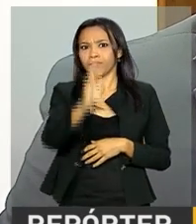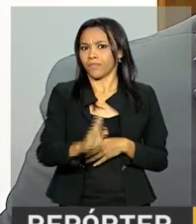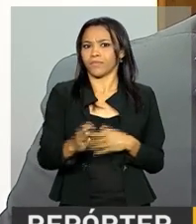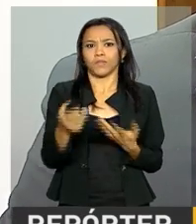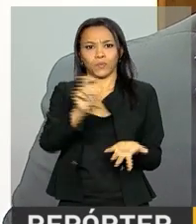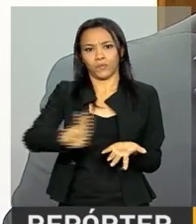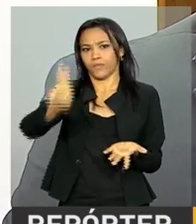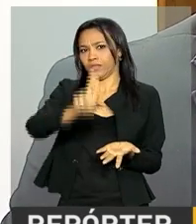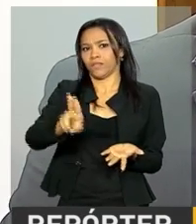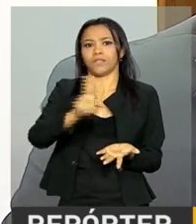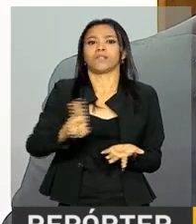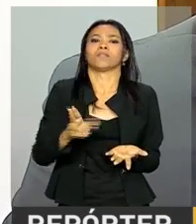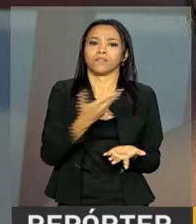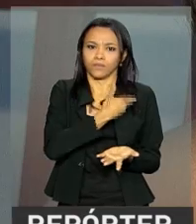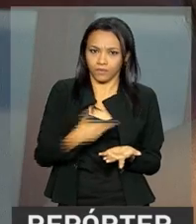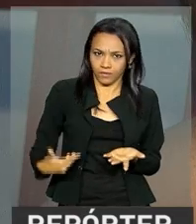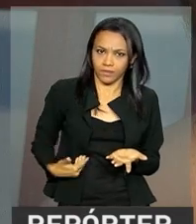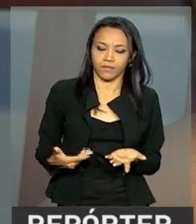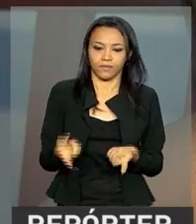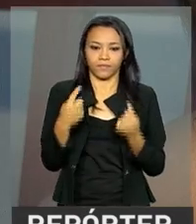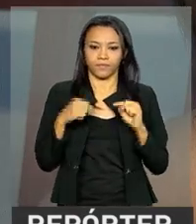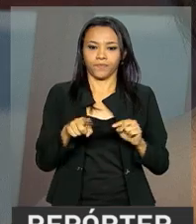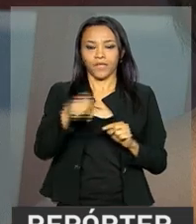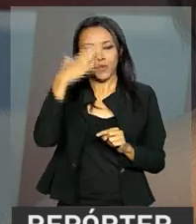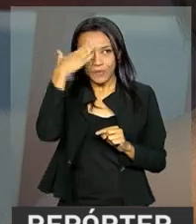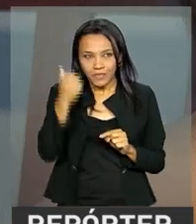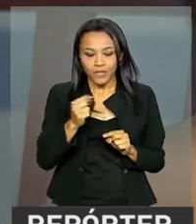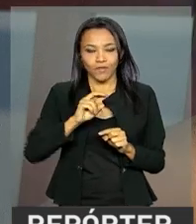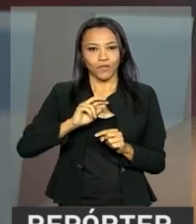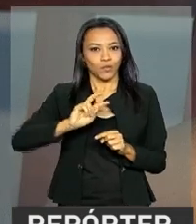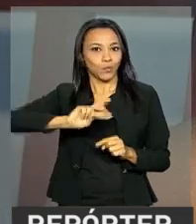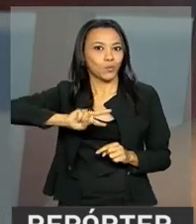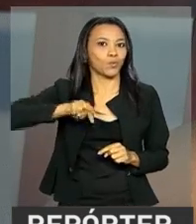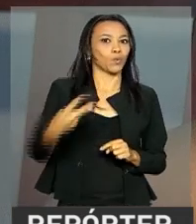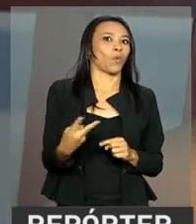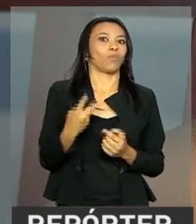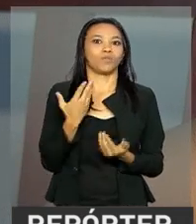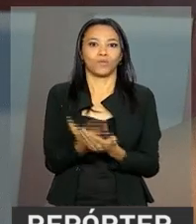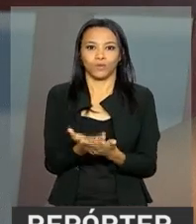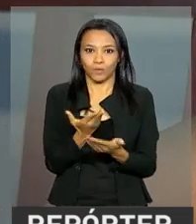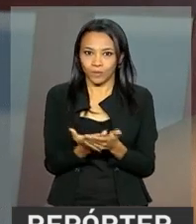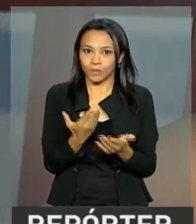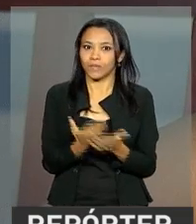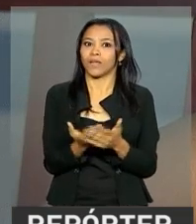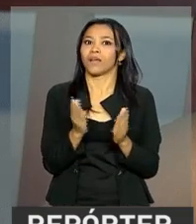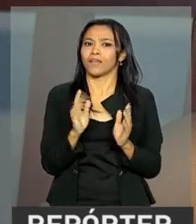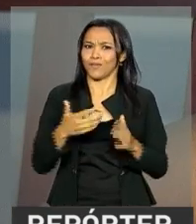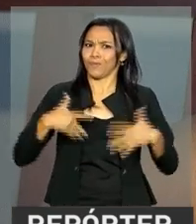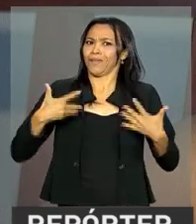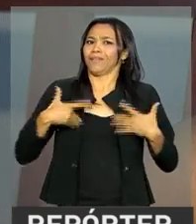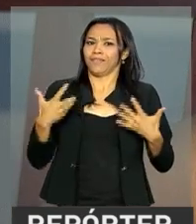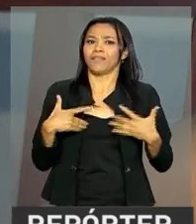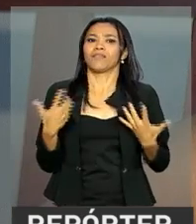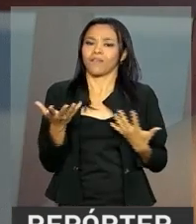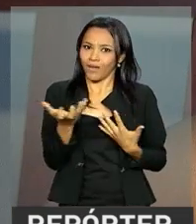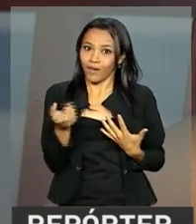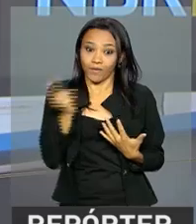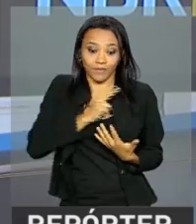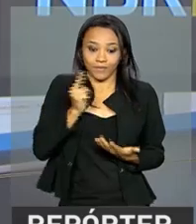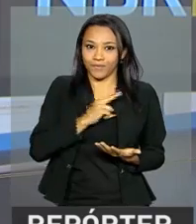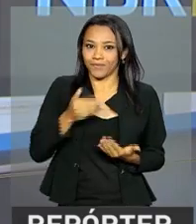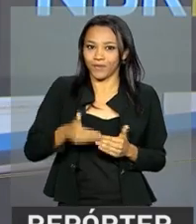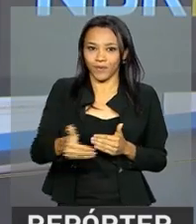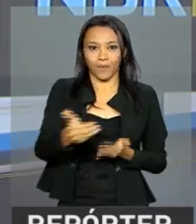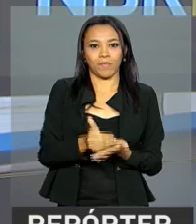em uma das nossas universidades públicas sei que vou ter que estudar o dobro que eu já estudei só que eu tô muito animada eu quero começar